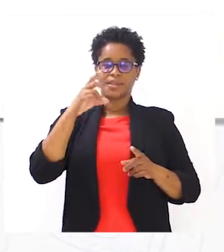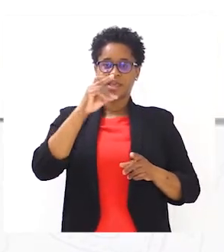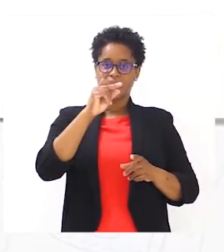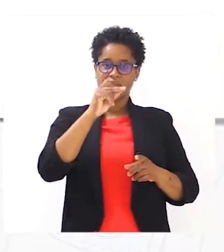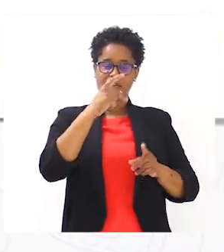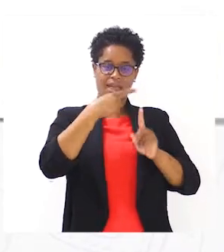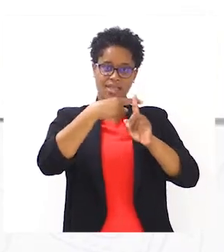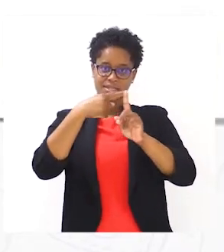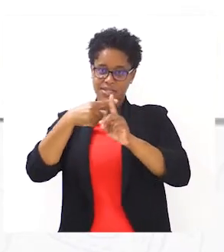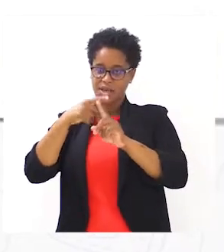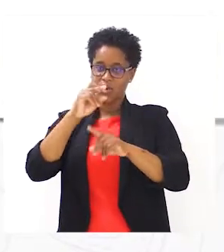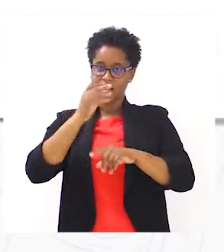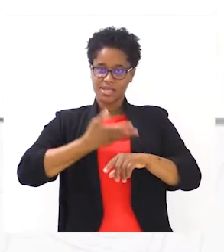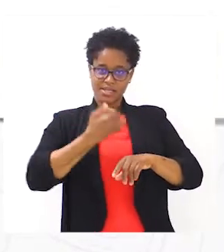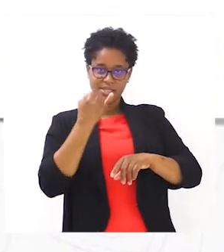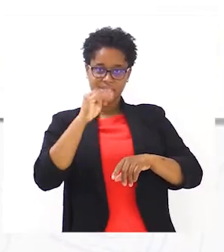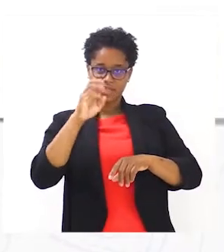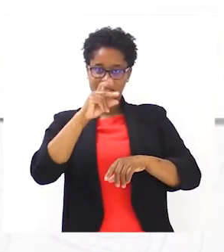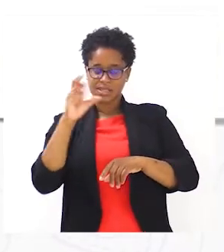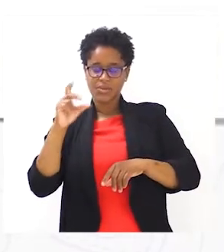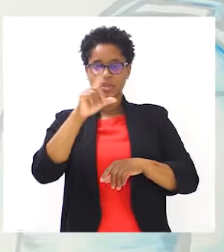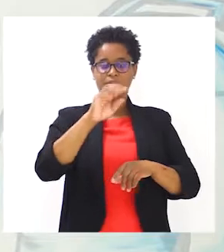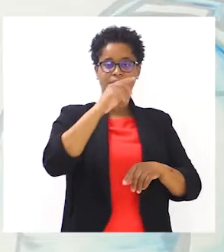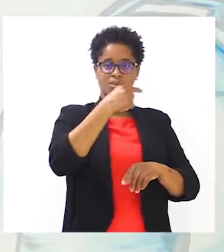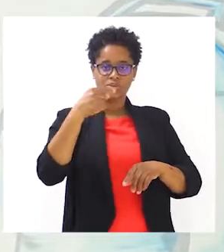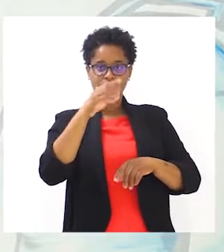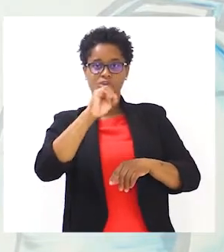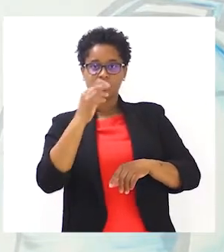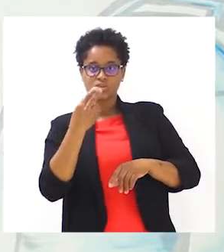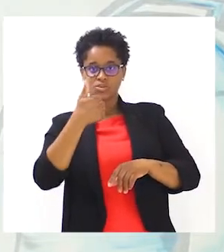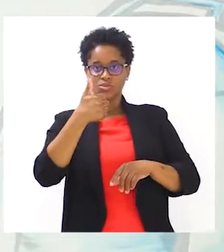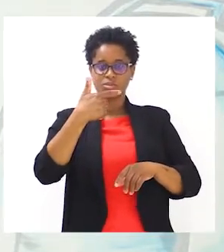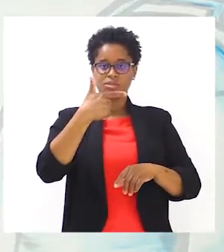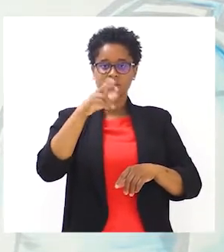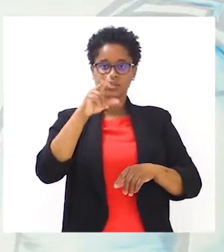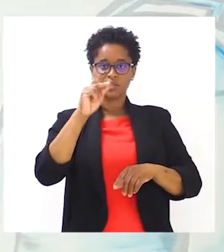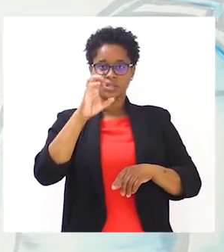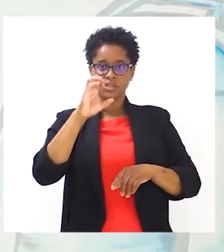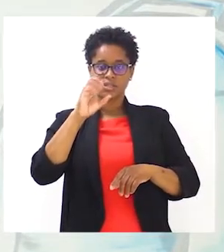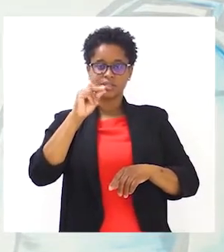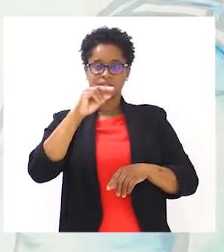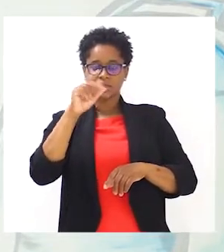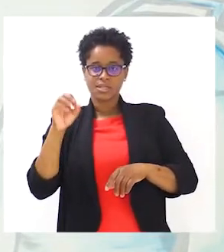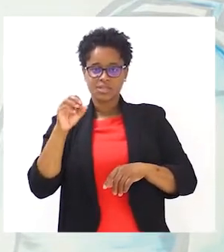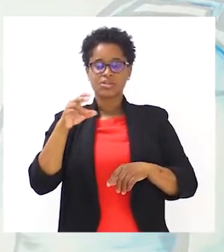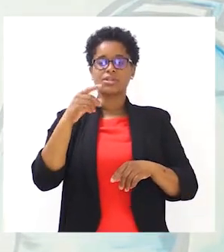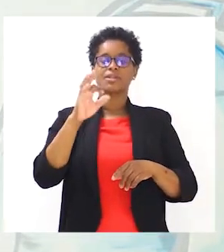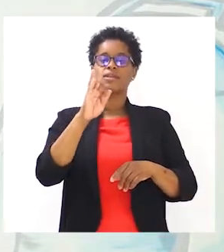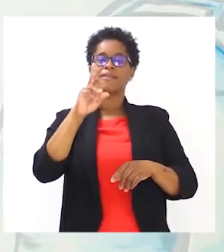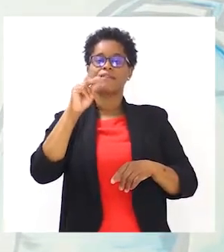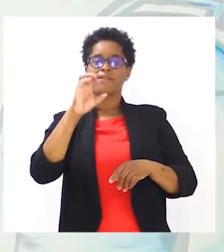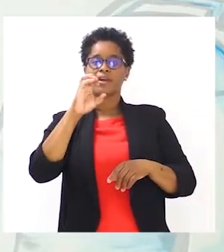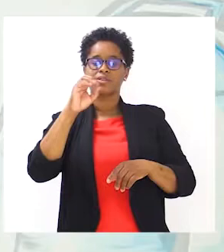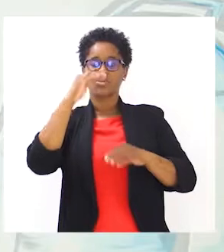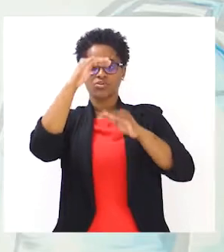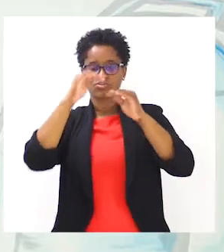Adição e subtração de frações. Hoje, meninos e meninas, nós vamos dar continuidade